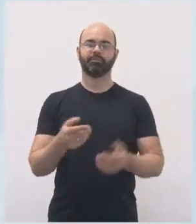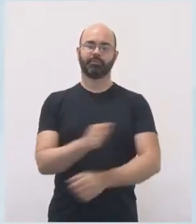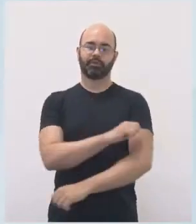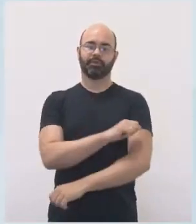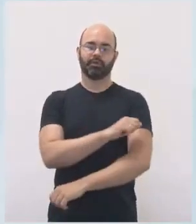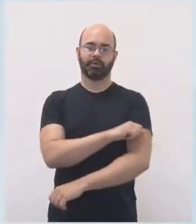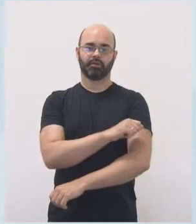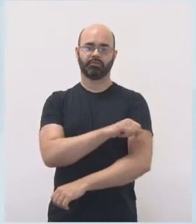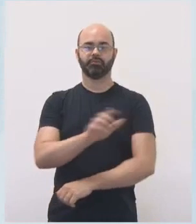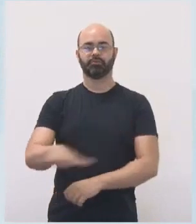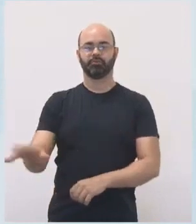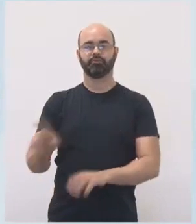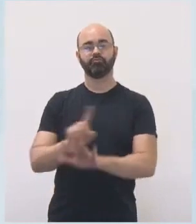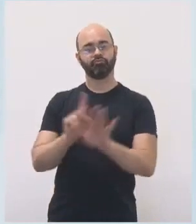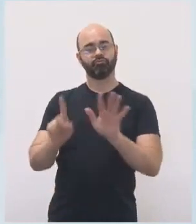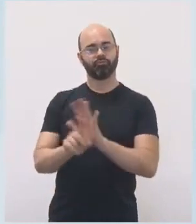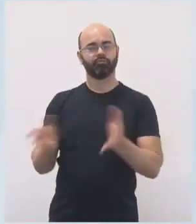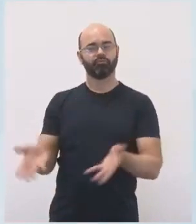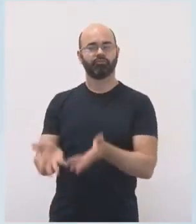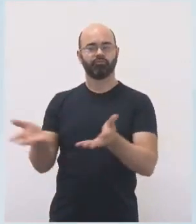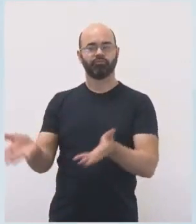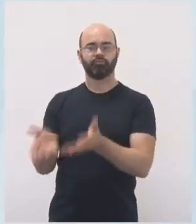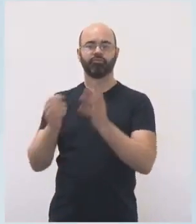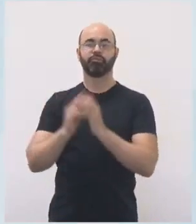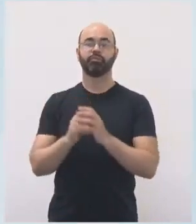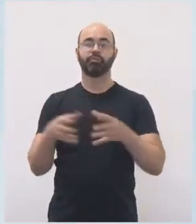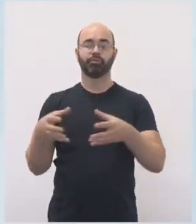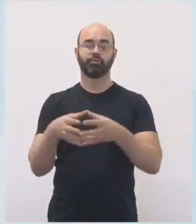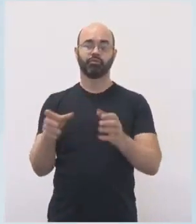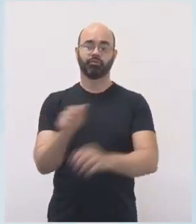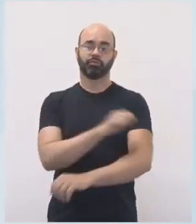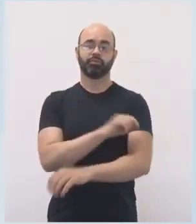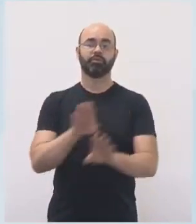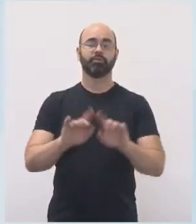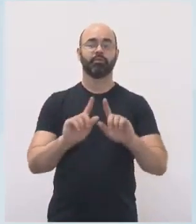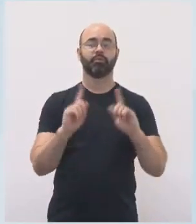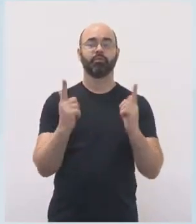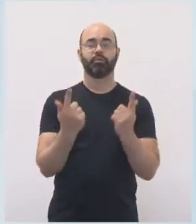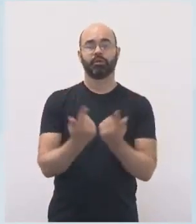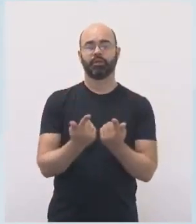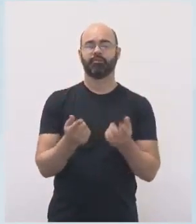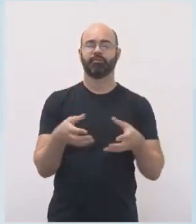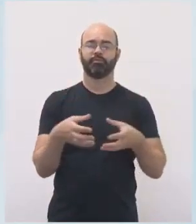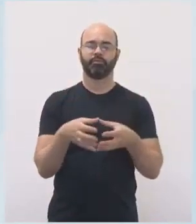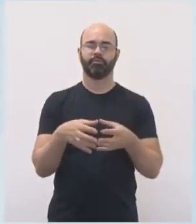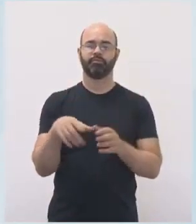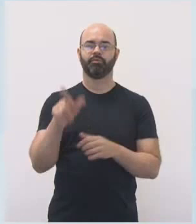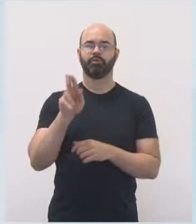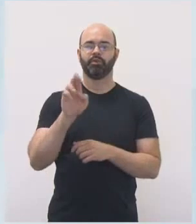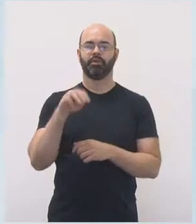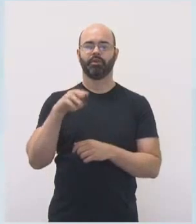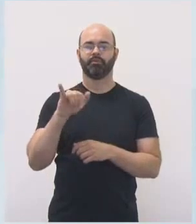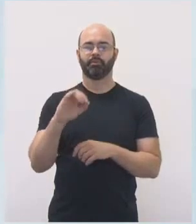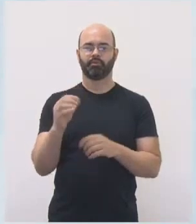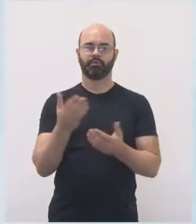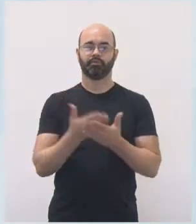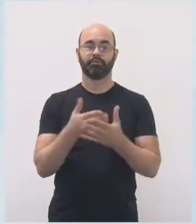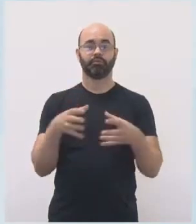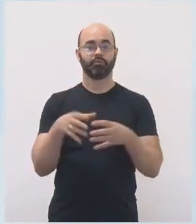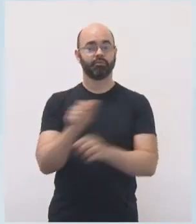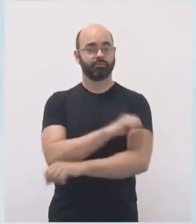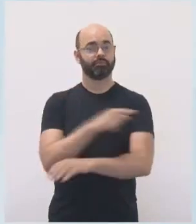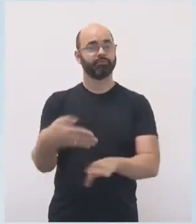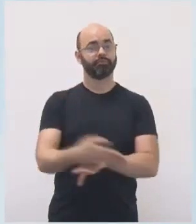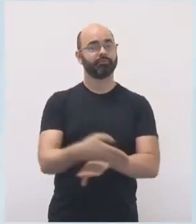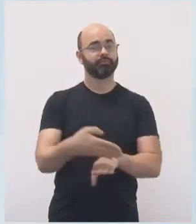estudantes, acolhedores e do Grêmio também. Então, no desenvolvimento das ações na escola, seria legal que tivesse a participação dos estudantes